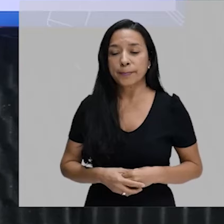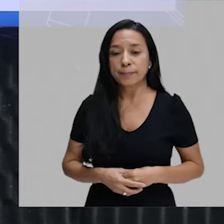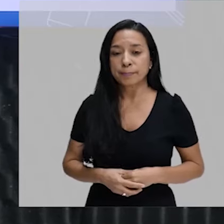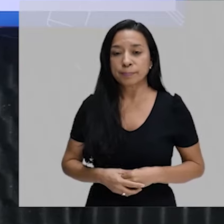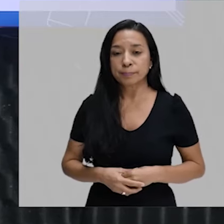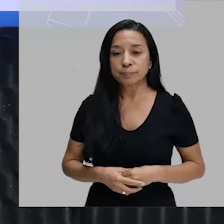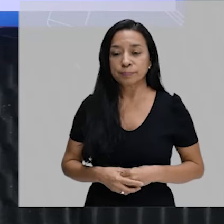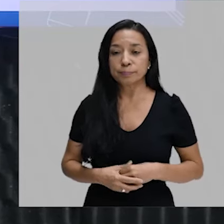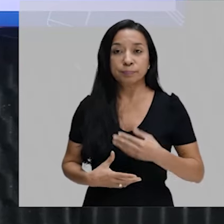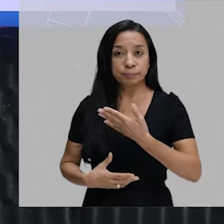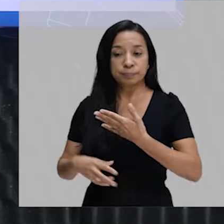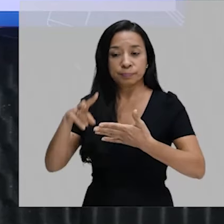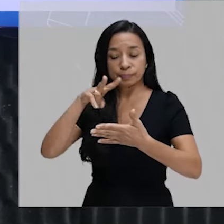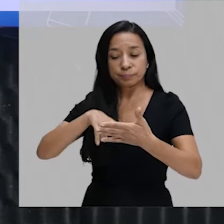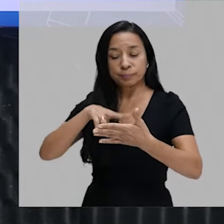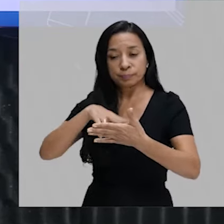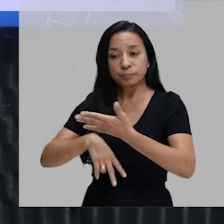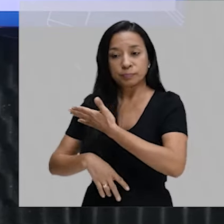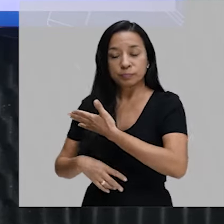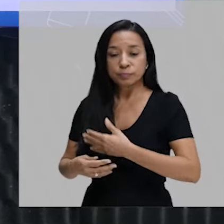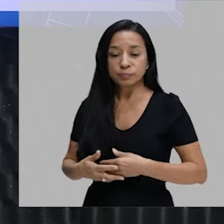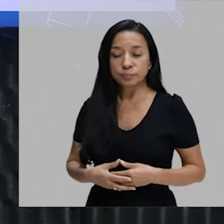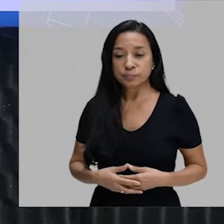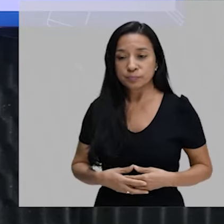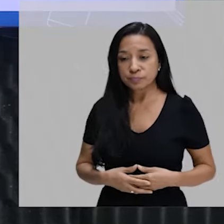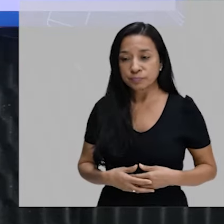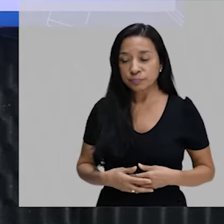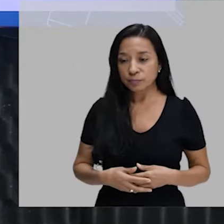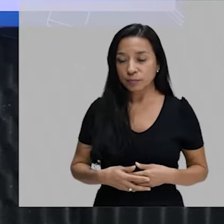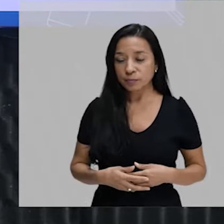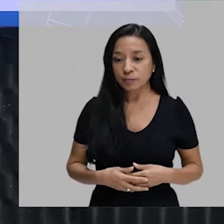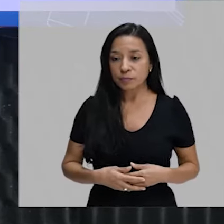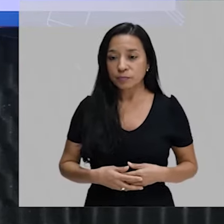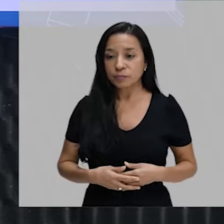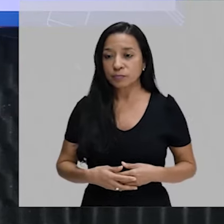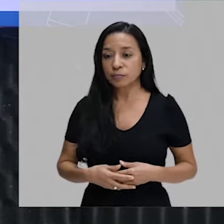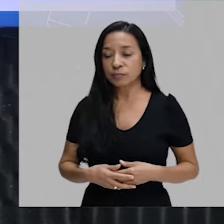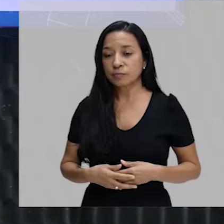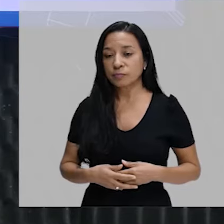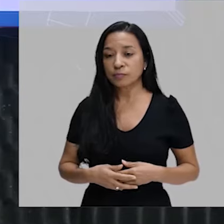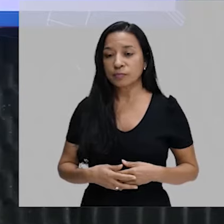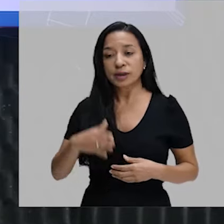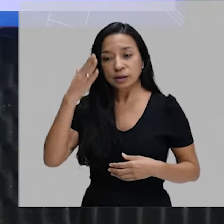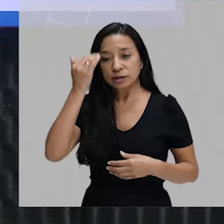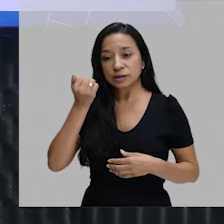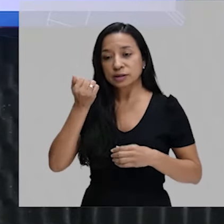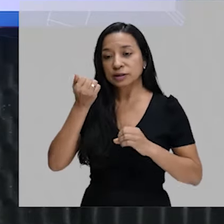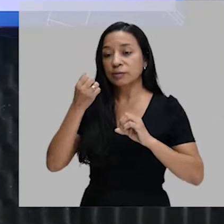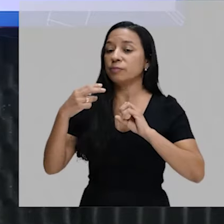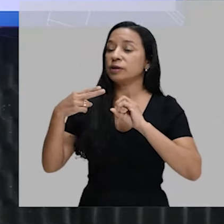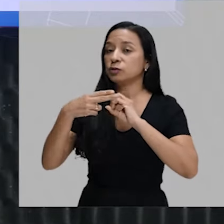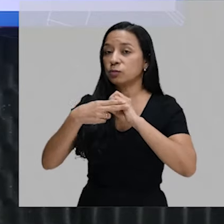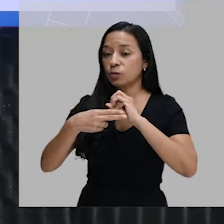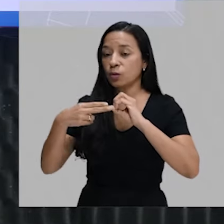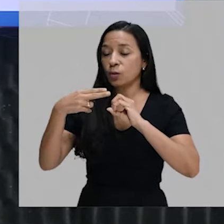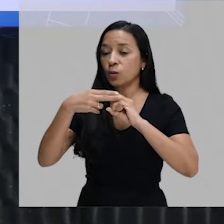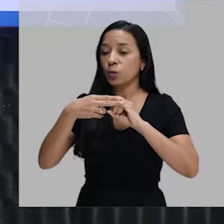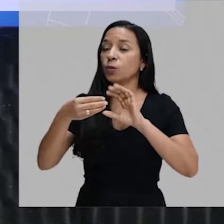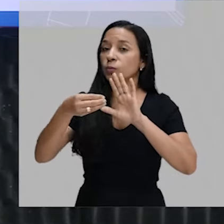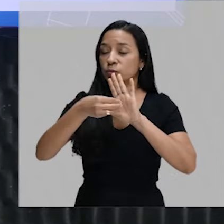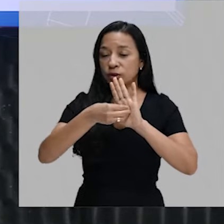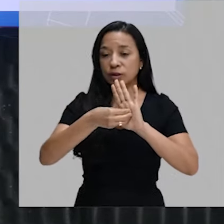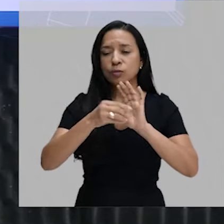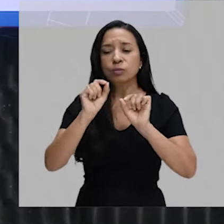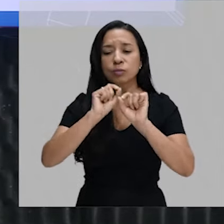Sobre os nucleolos, é correto afirmar que... Então ele quer saber sobre nucleolo. O que seria nucleolo, pessoal?